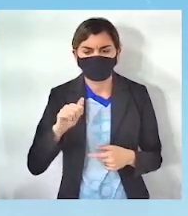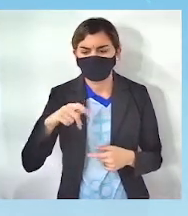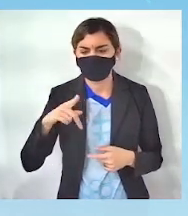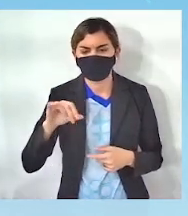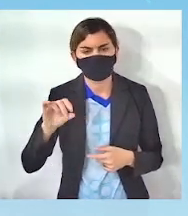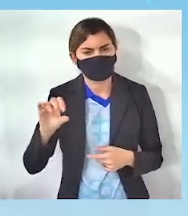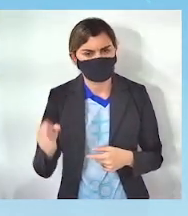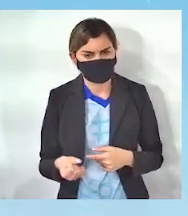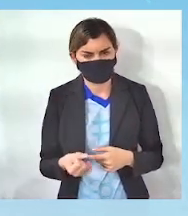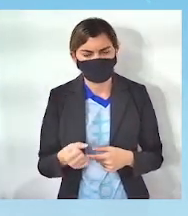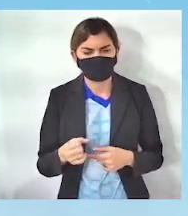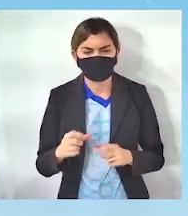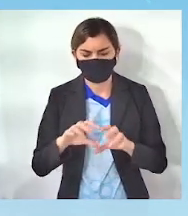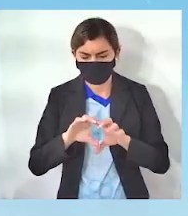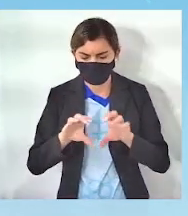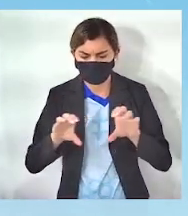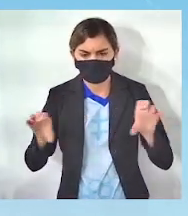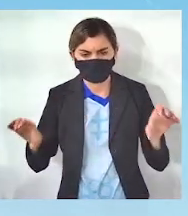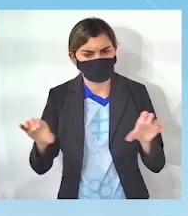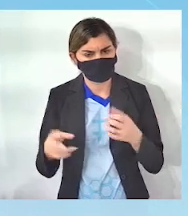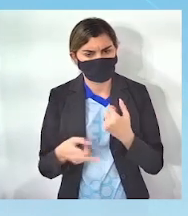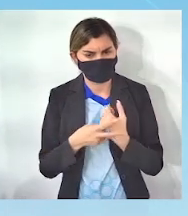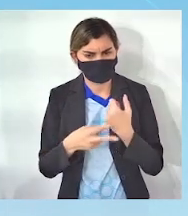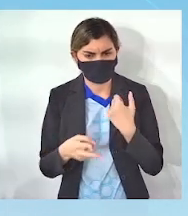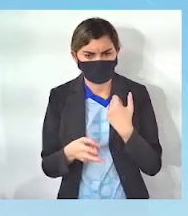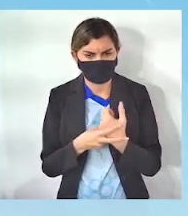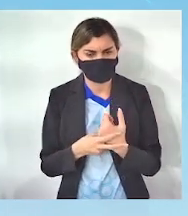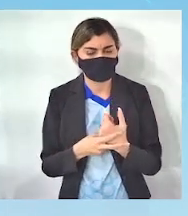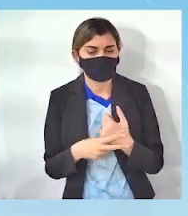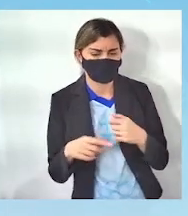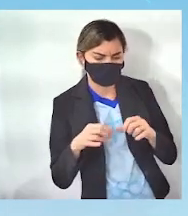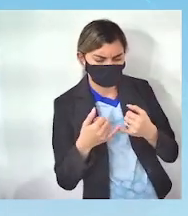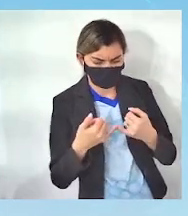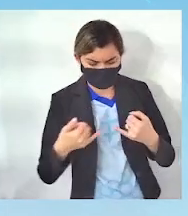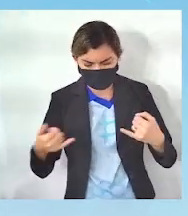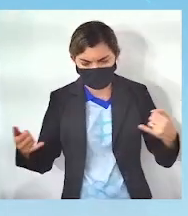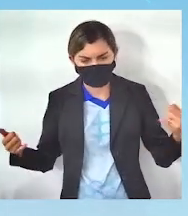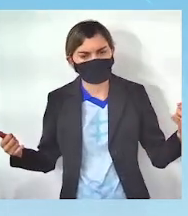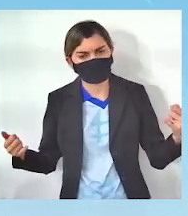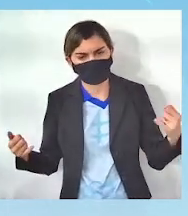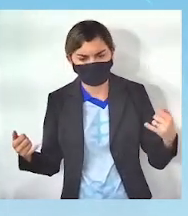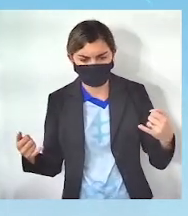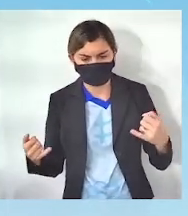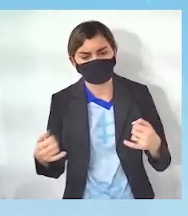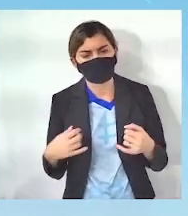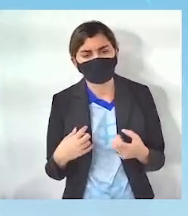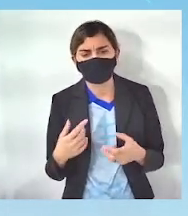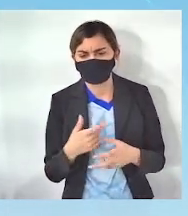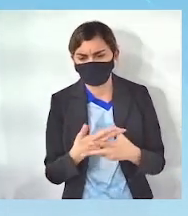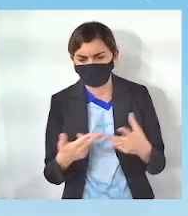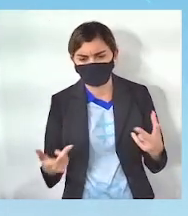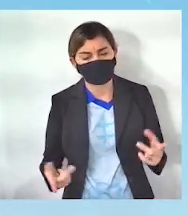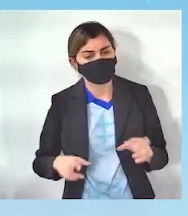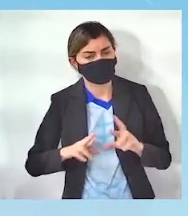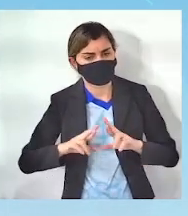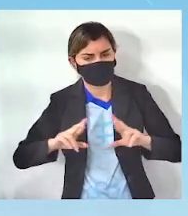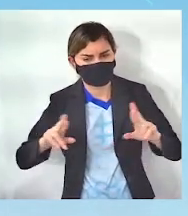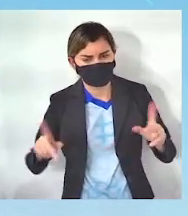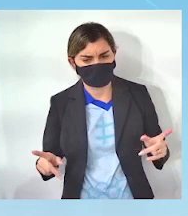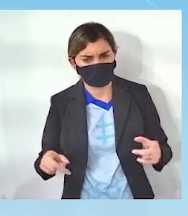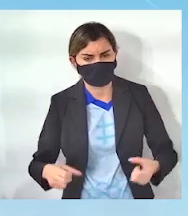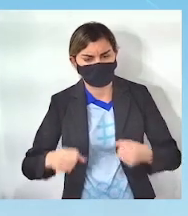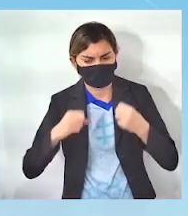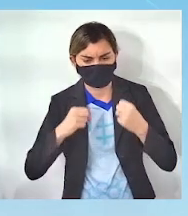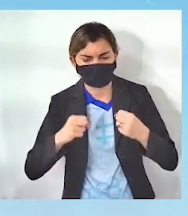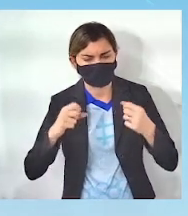ampolas, que eram tubos de vidro, onde fios eram colocados e uma grande diferença de